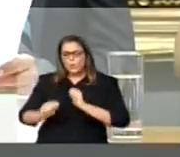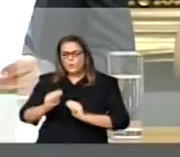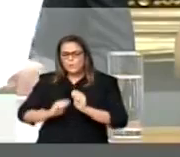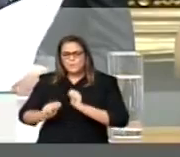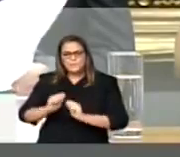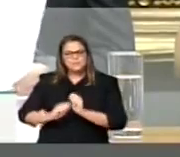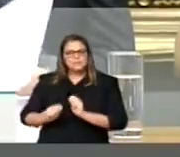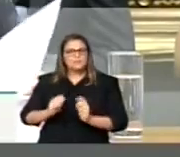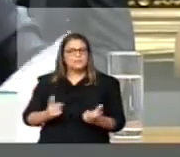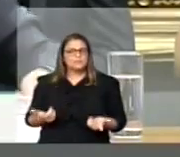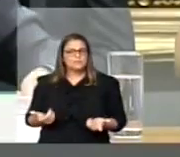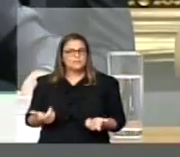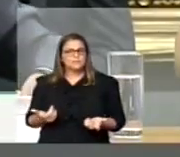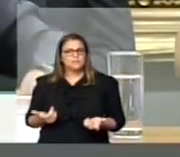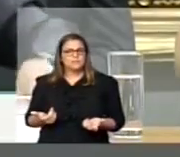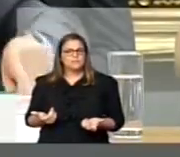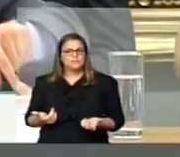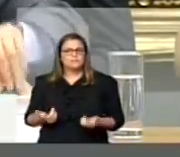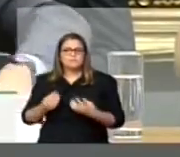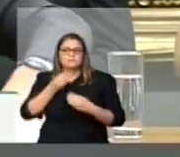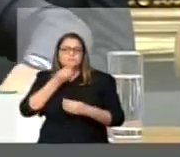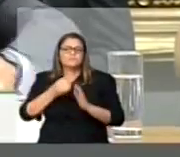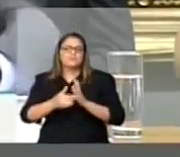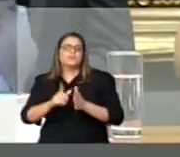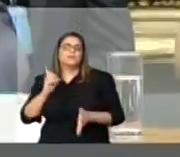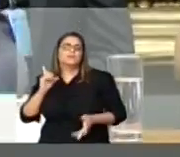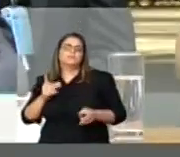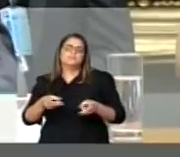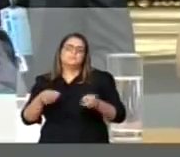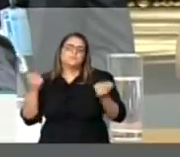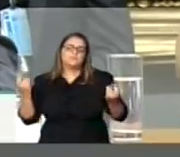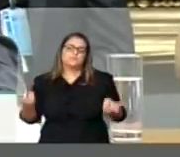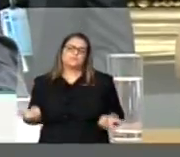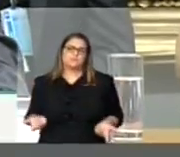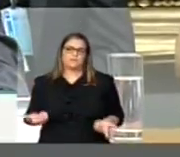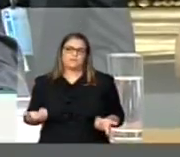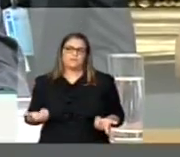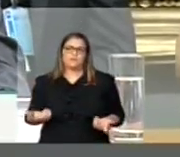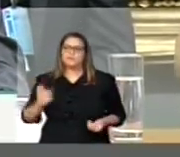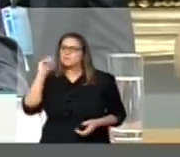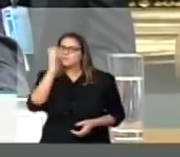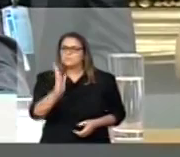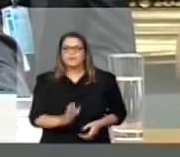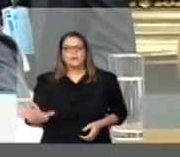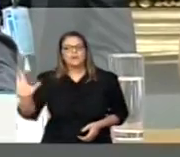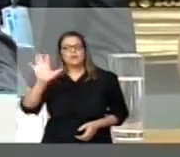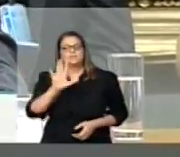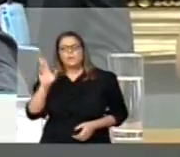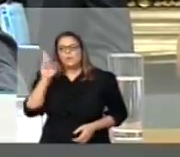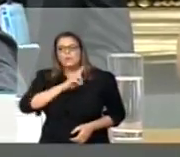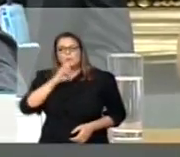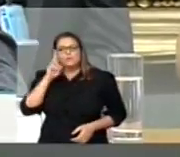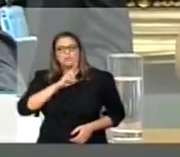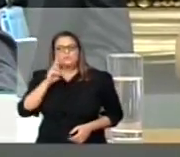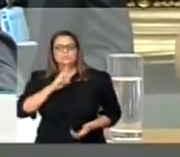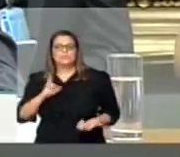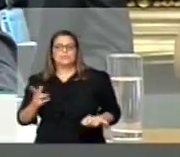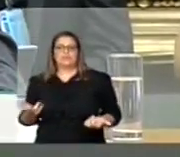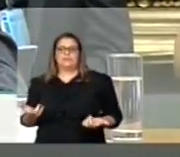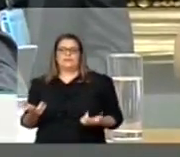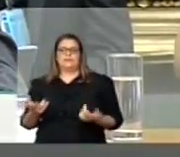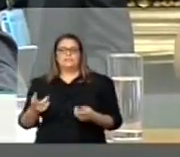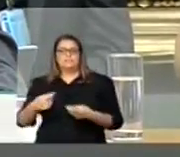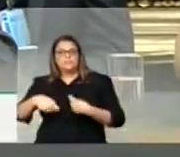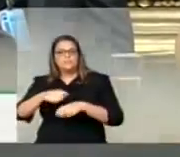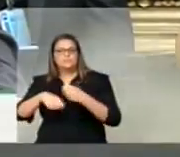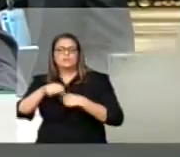inclusive, revelado mais cedo ao país a necessidade de se adotarem medidas urgentes no campo das finanças.